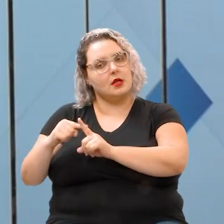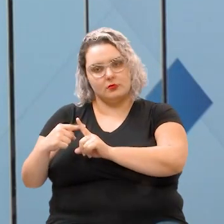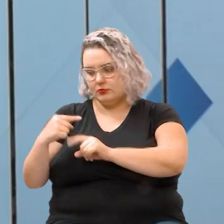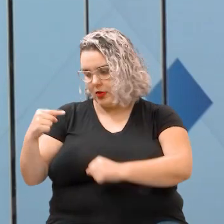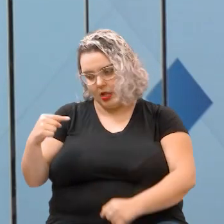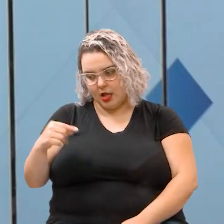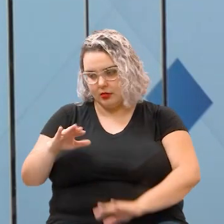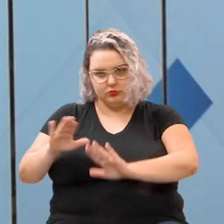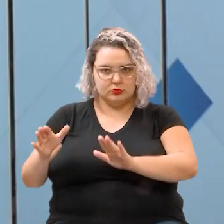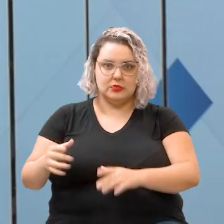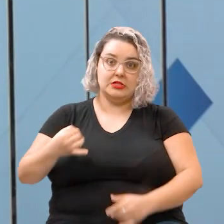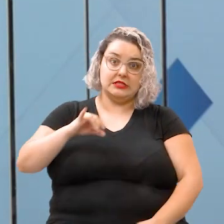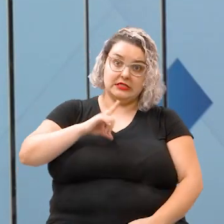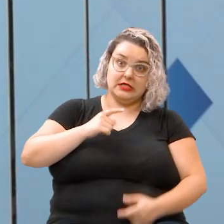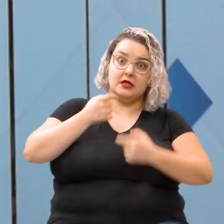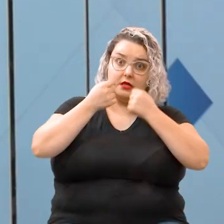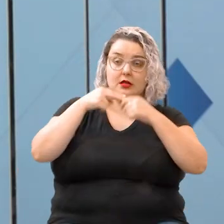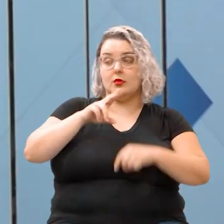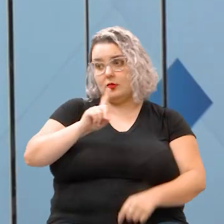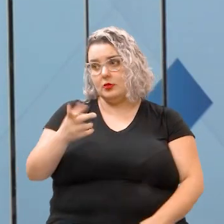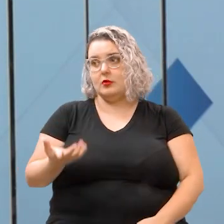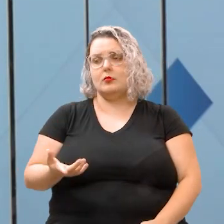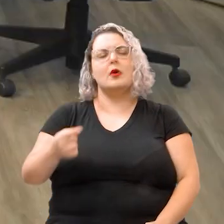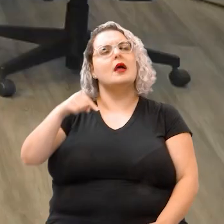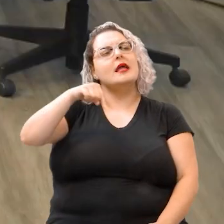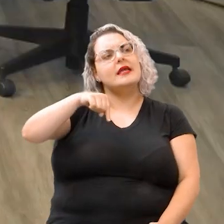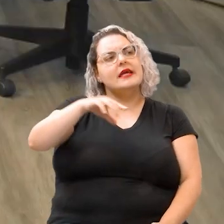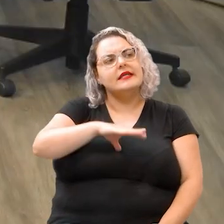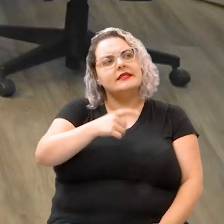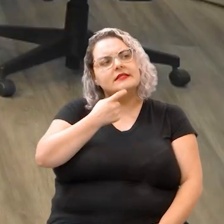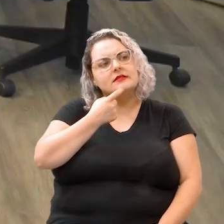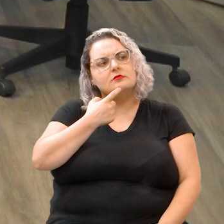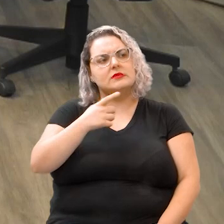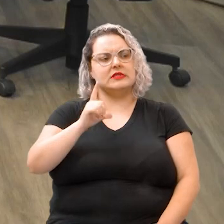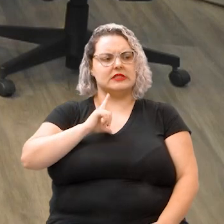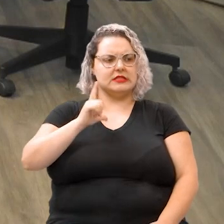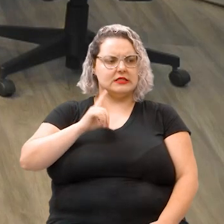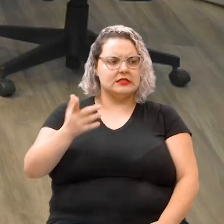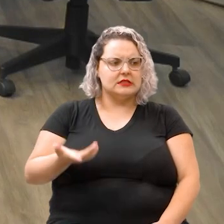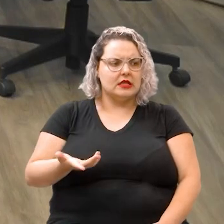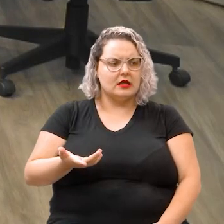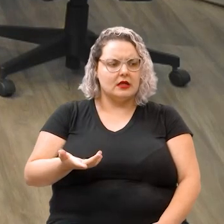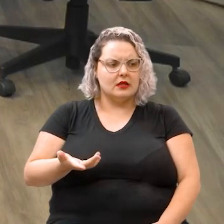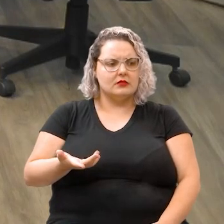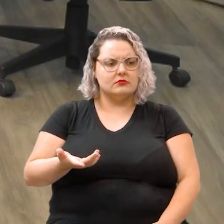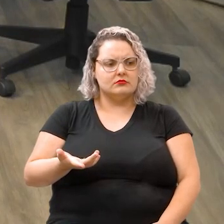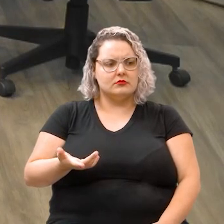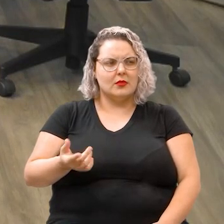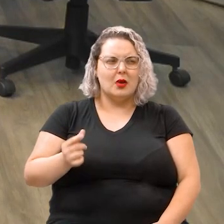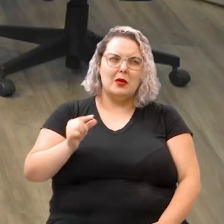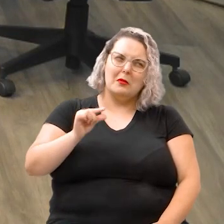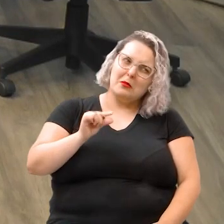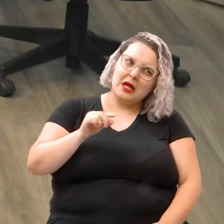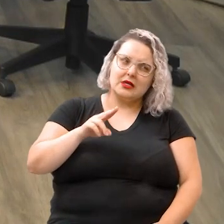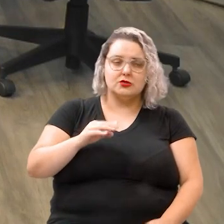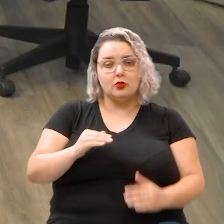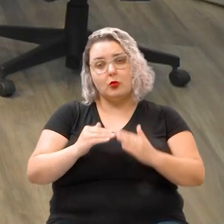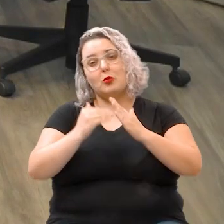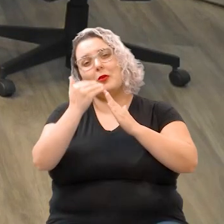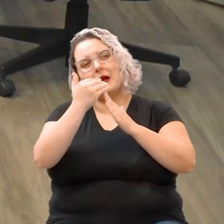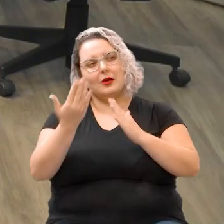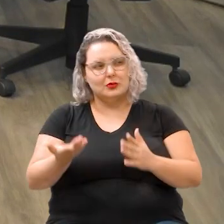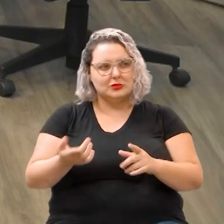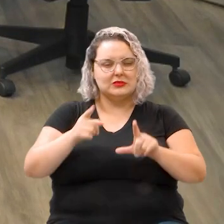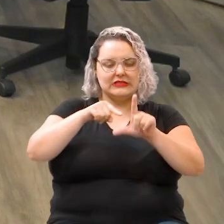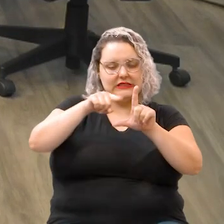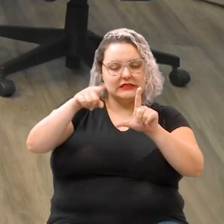alguma lesão cancerígena, né? Sim, em Campinas a gente tem um baixo ou alto índice de